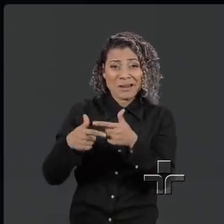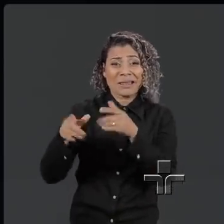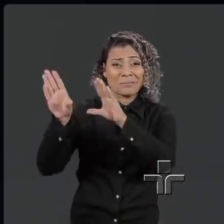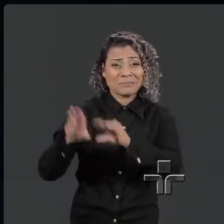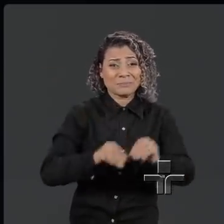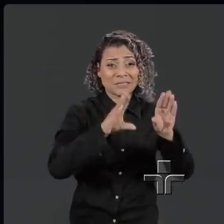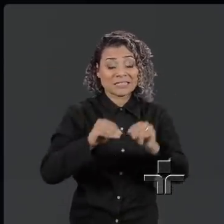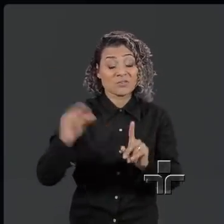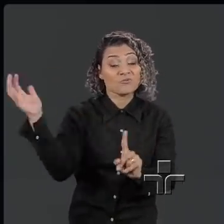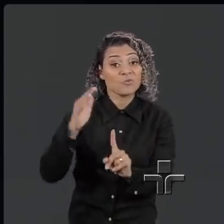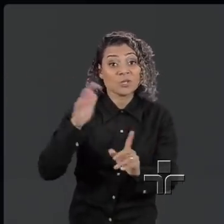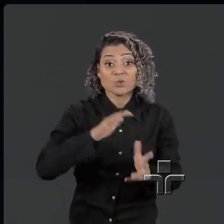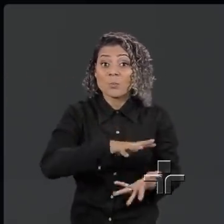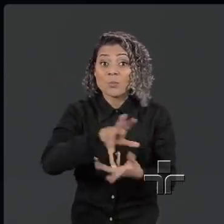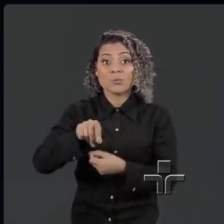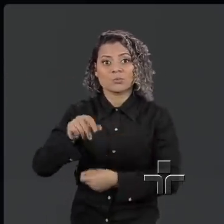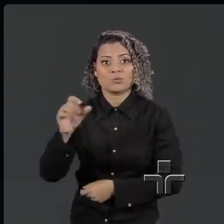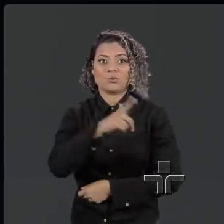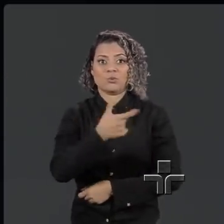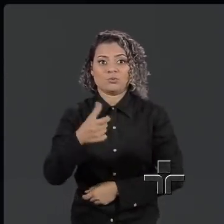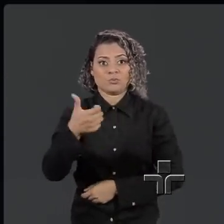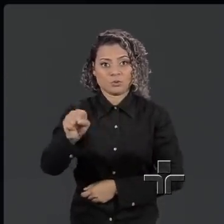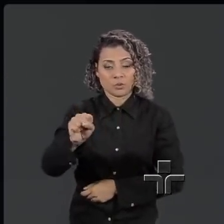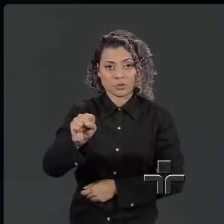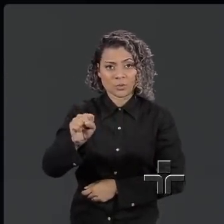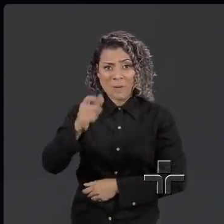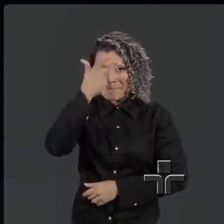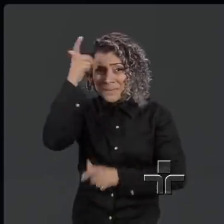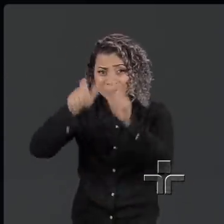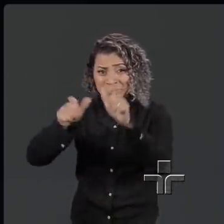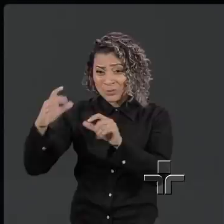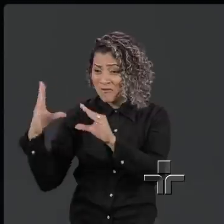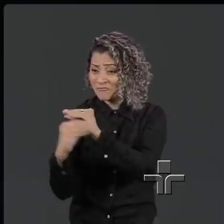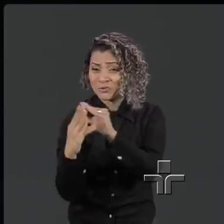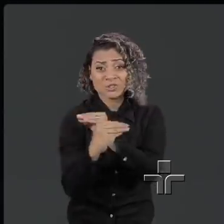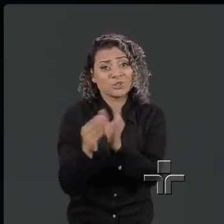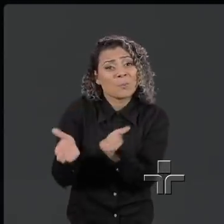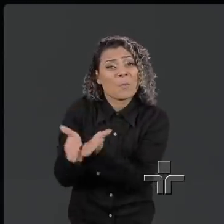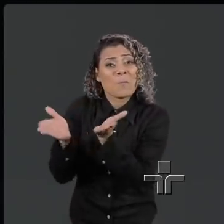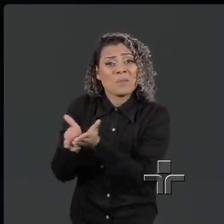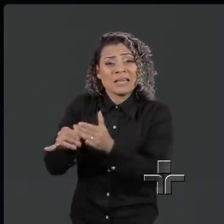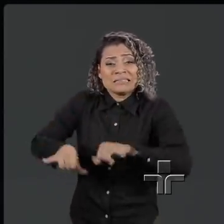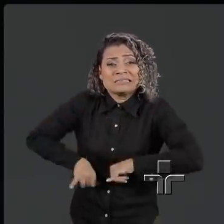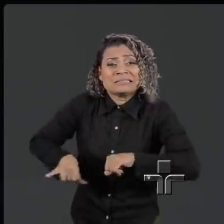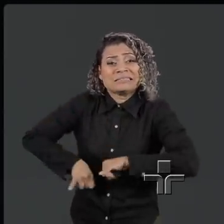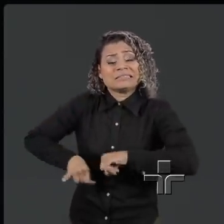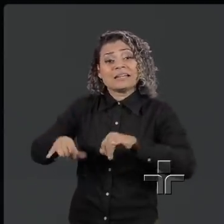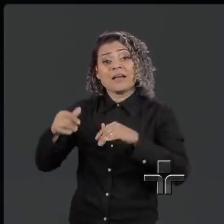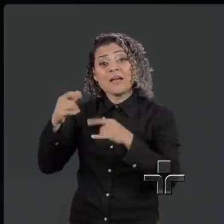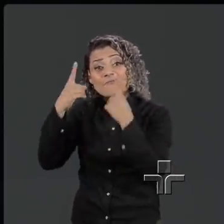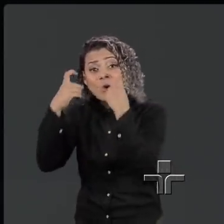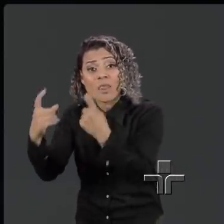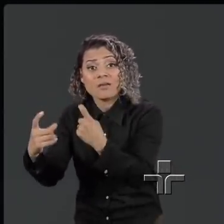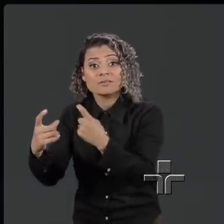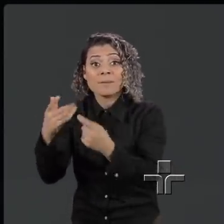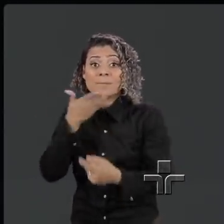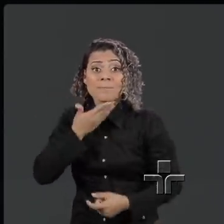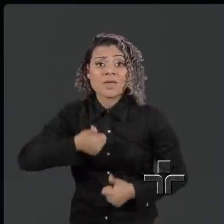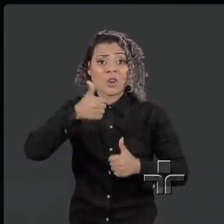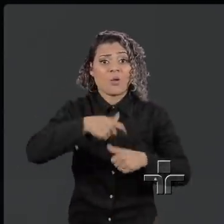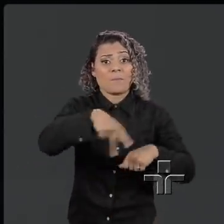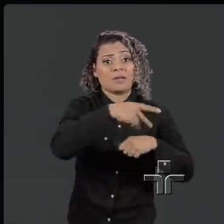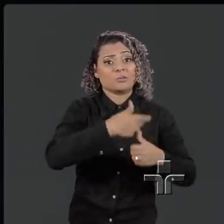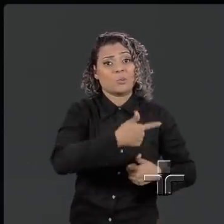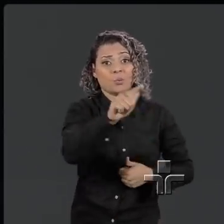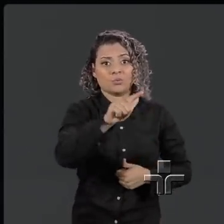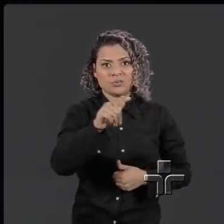do mundo em 2018. Milhões de refugiados fugiram da miséria e violência para tentar uma vida melhor. O presidente norte-americano